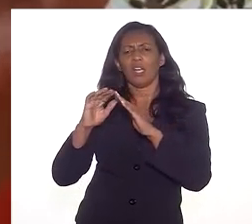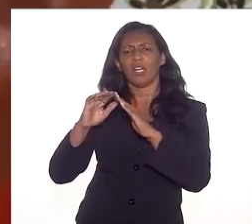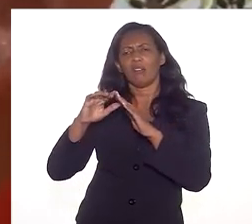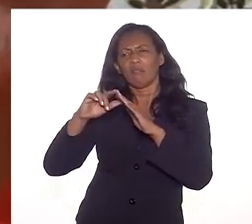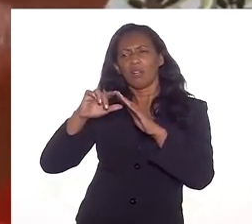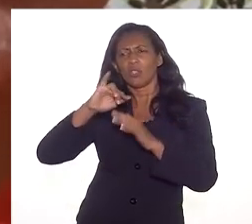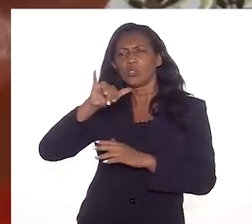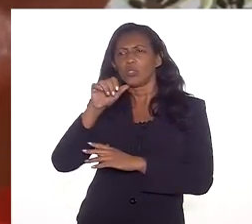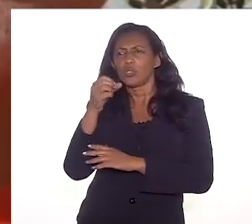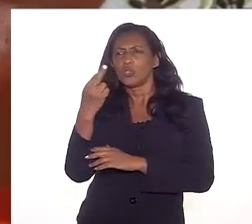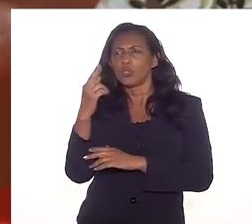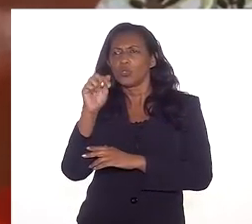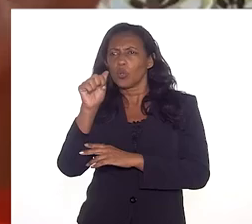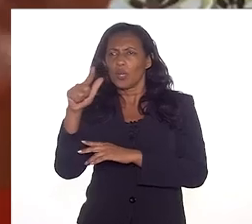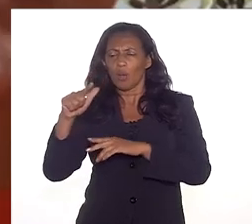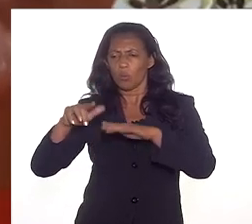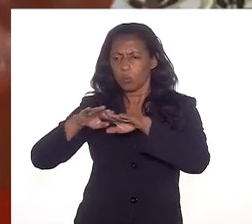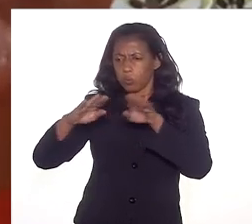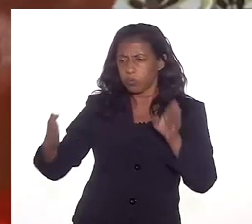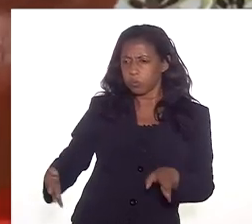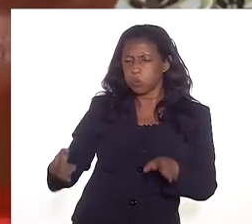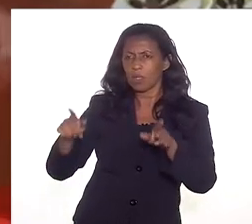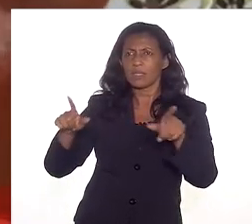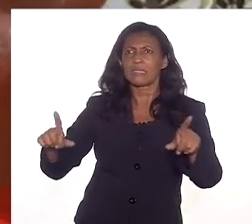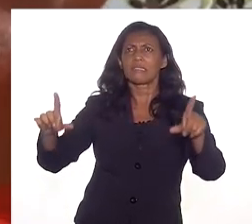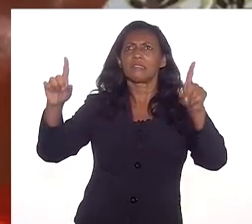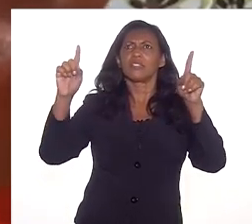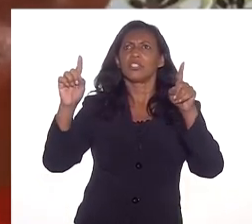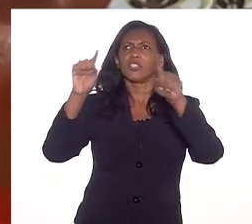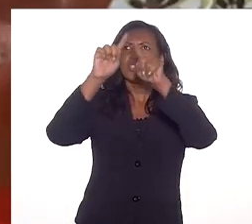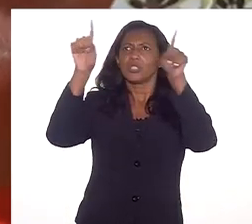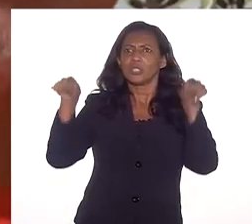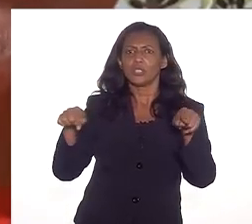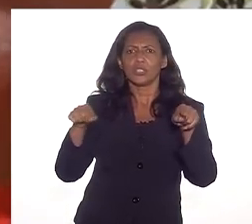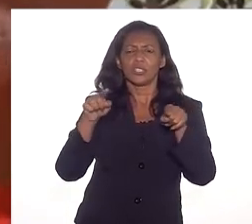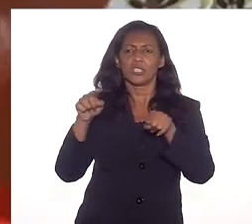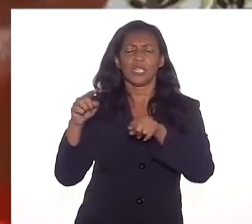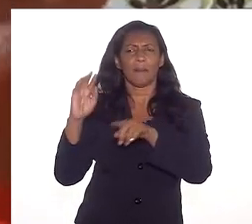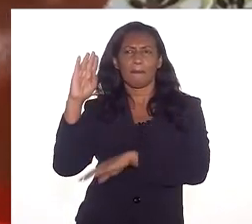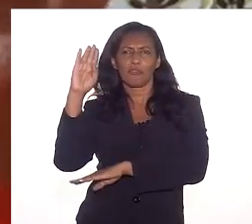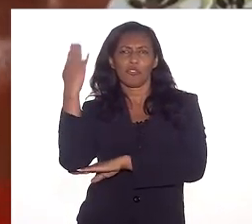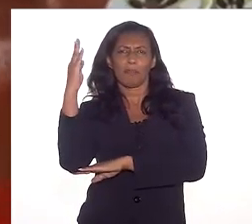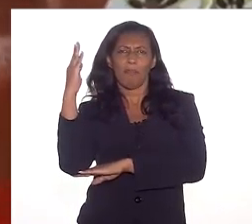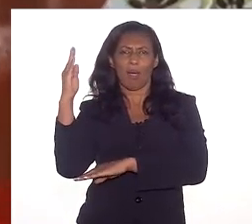Um determinado dia, eu vejo uma banca escrita